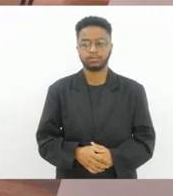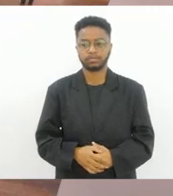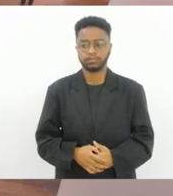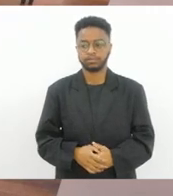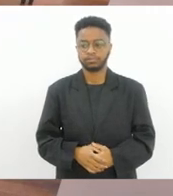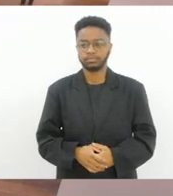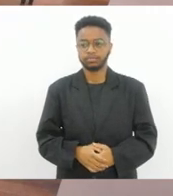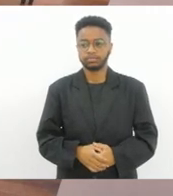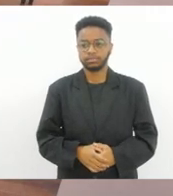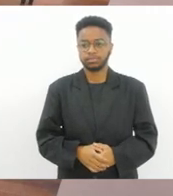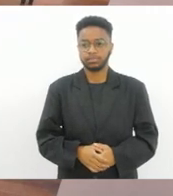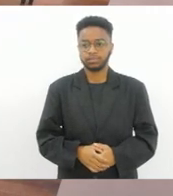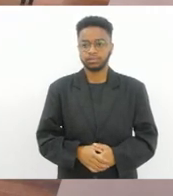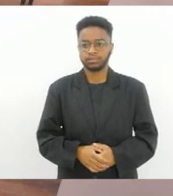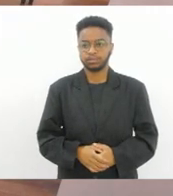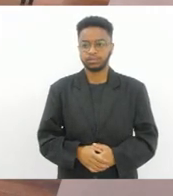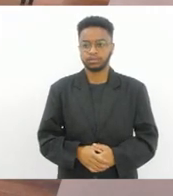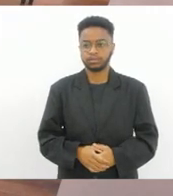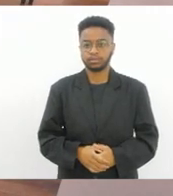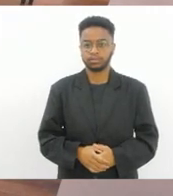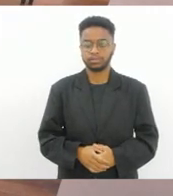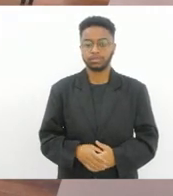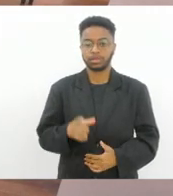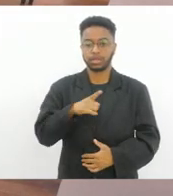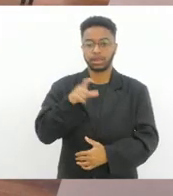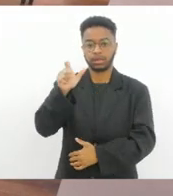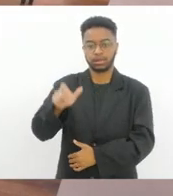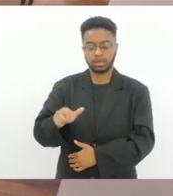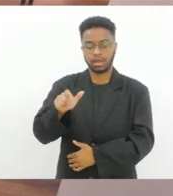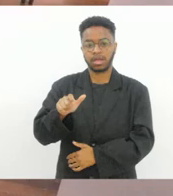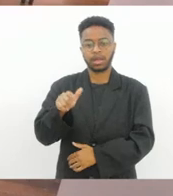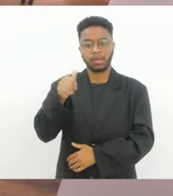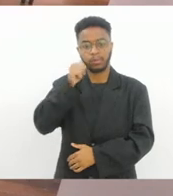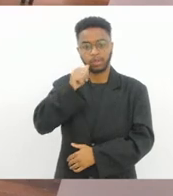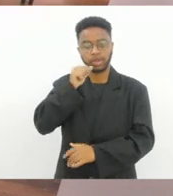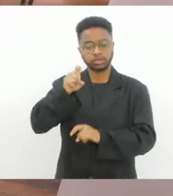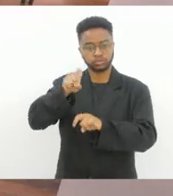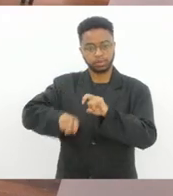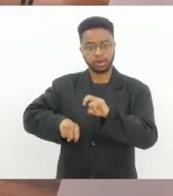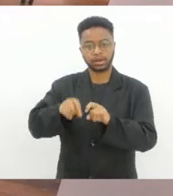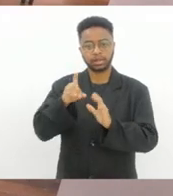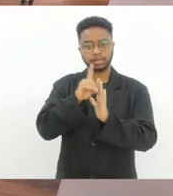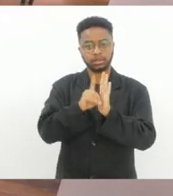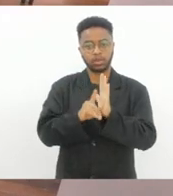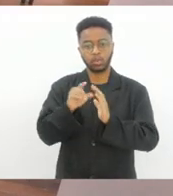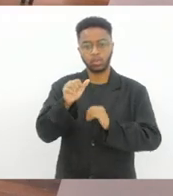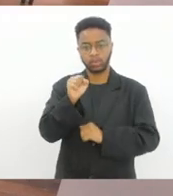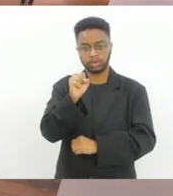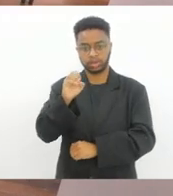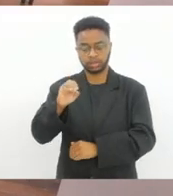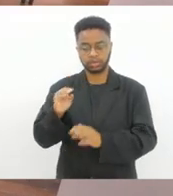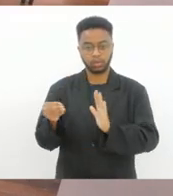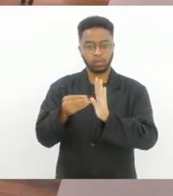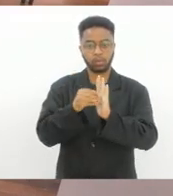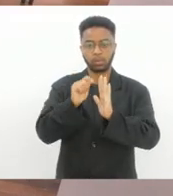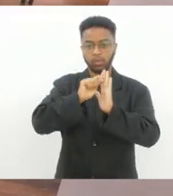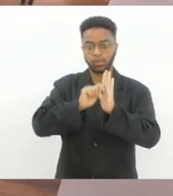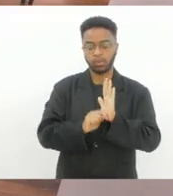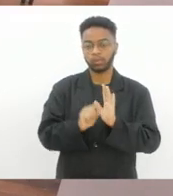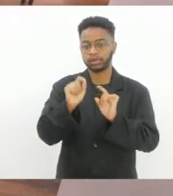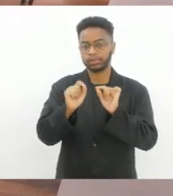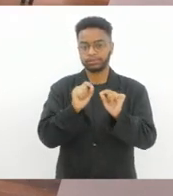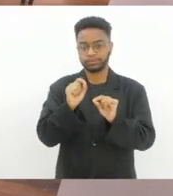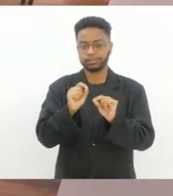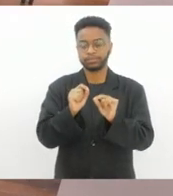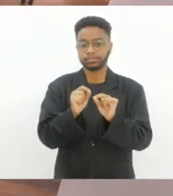A Vicente Desprez, né, que foi uma dessas sapatão estupradas já na década de 80, no seu diário ela coloca assim: nos